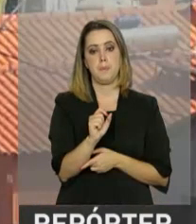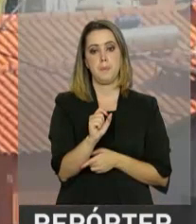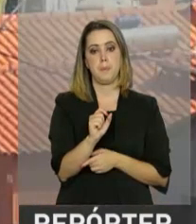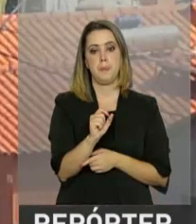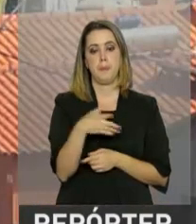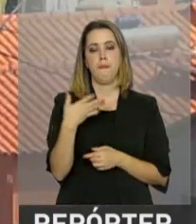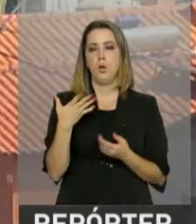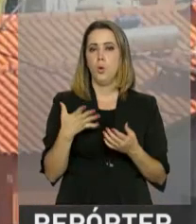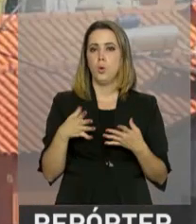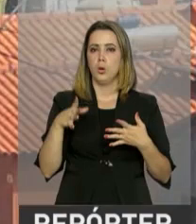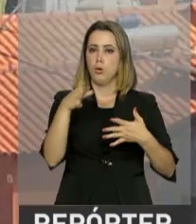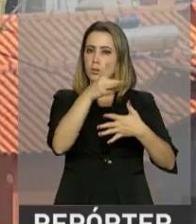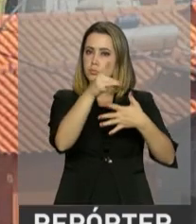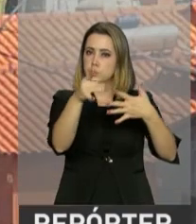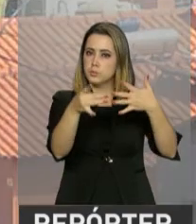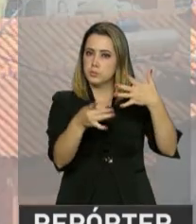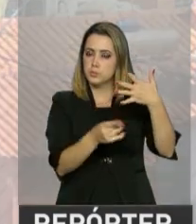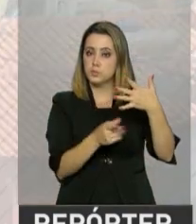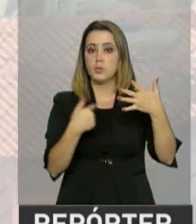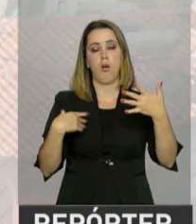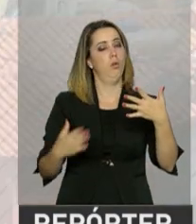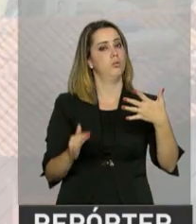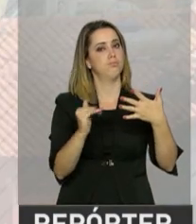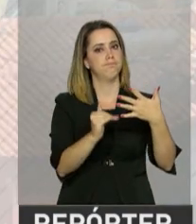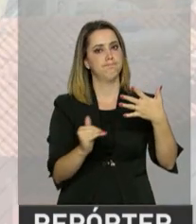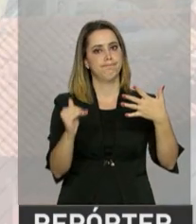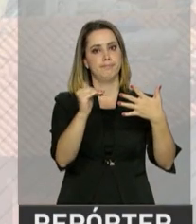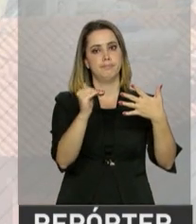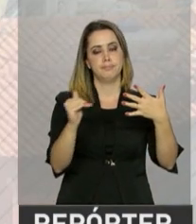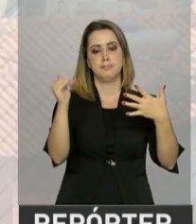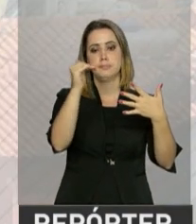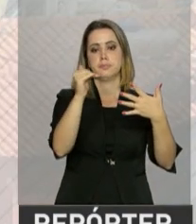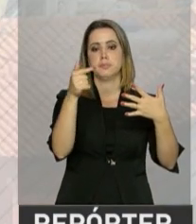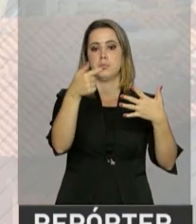faixas de renda para acessar o Minha Casa Minha Vida foram reajustadas em